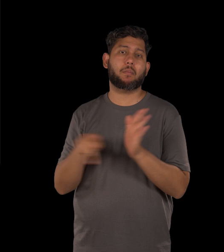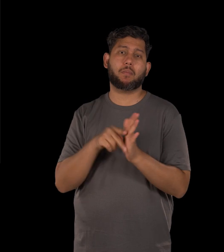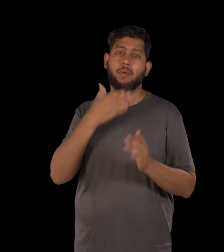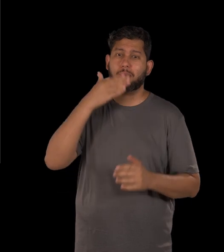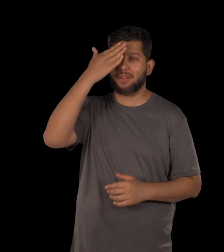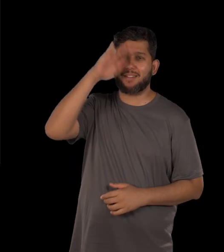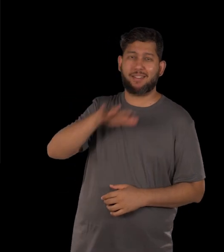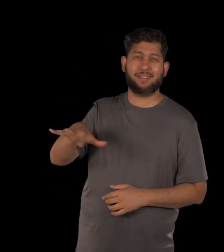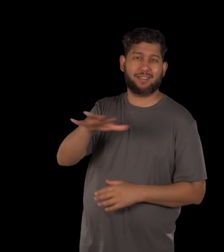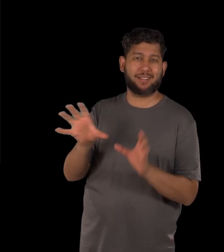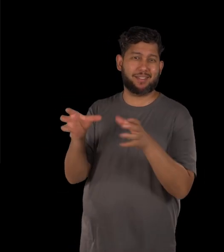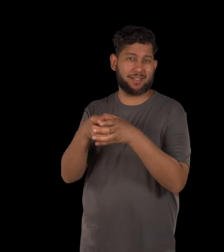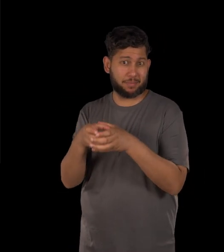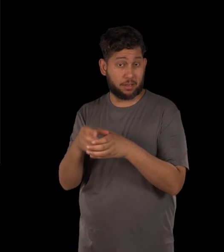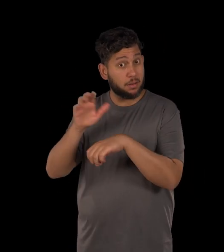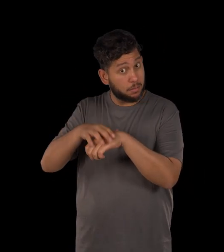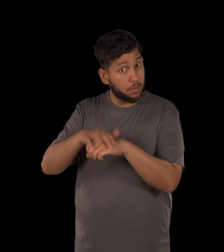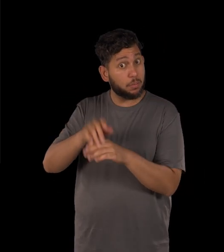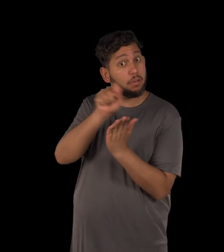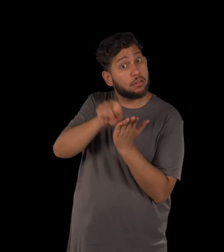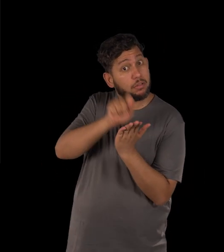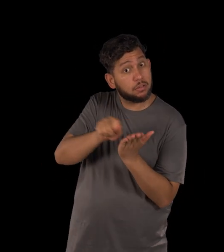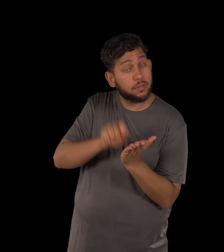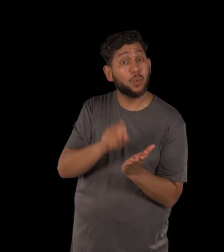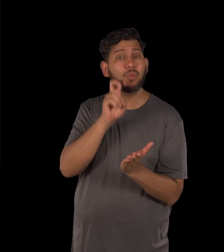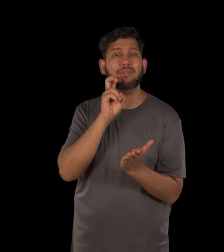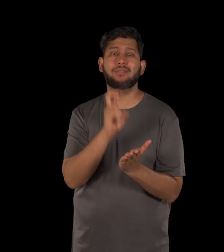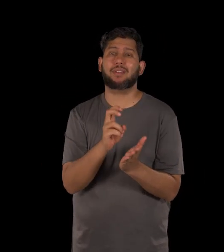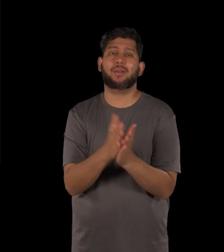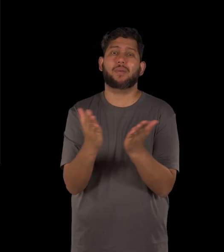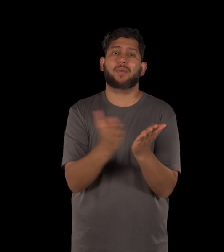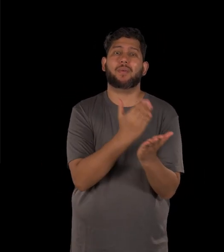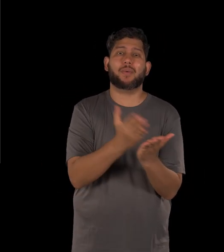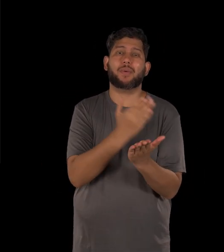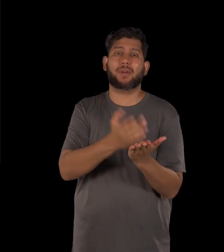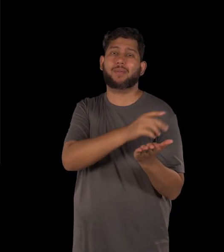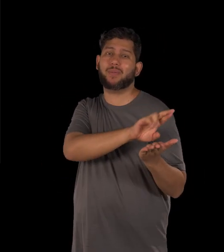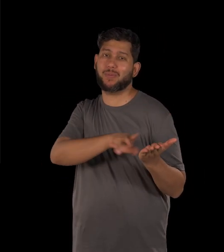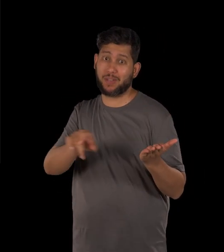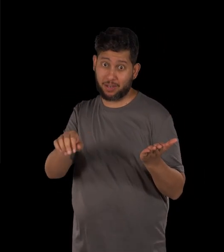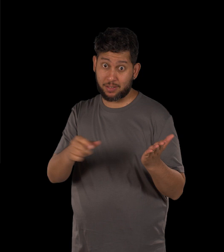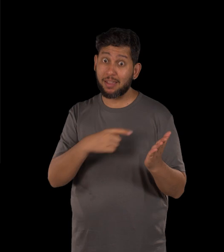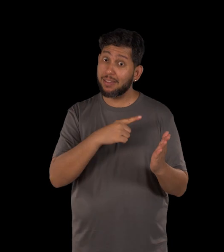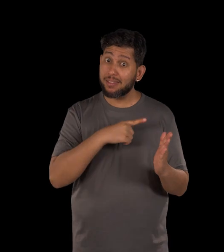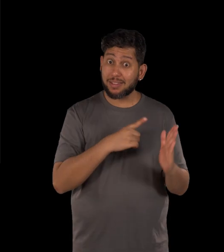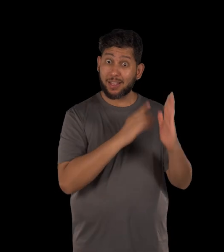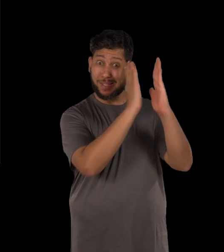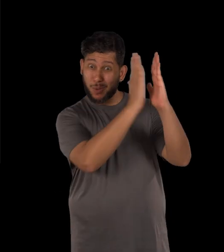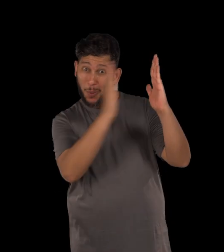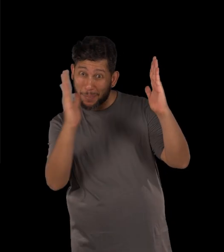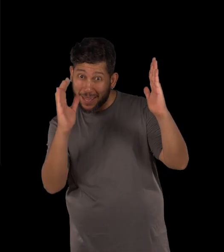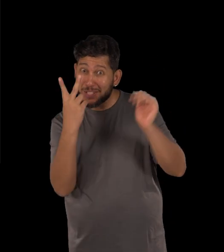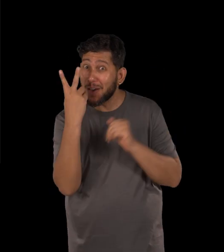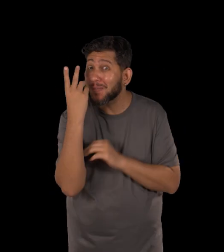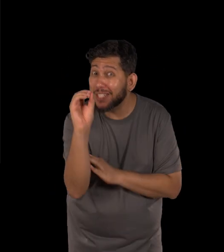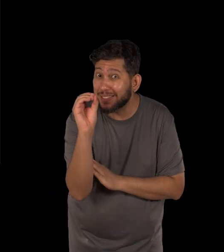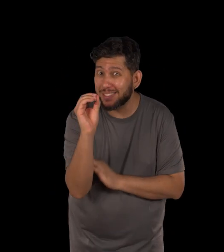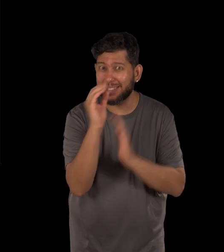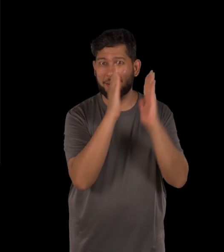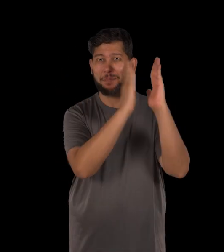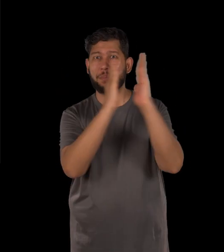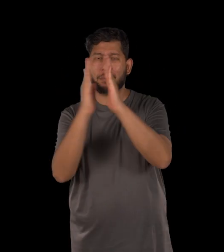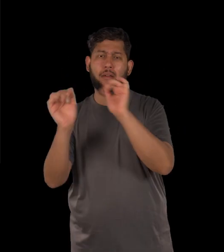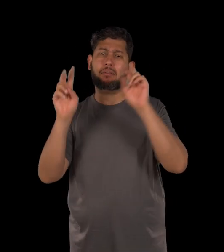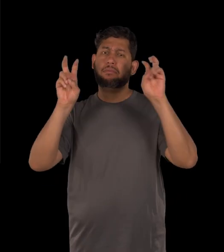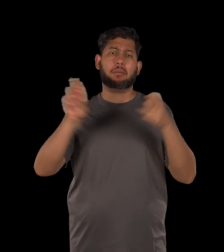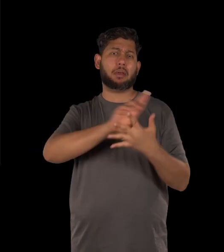grandes médicos árabes. Avicena escreveu ao menos 5 obras, entre elas uma enciclopédia de 20